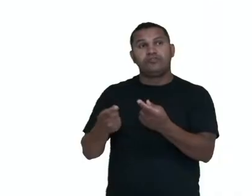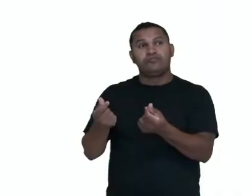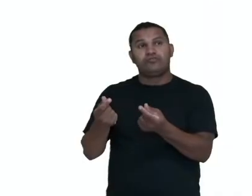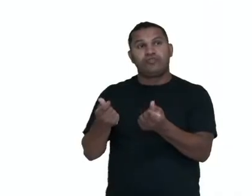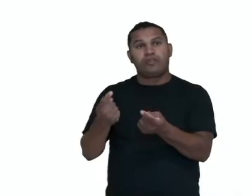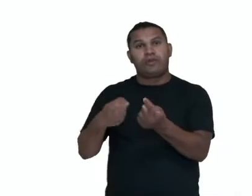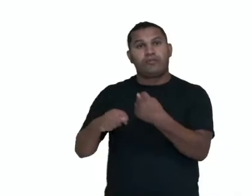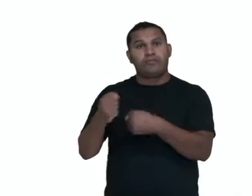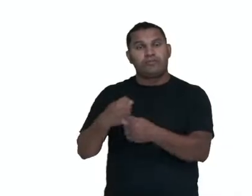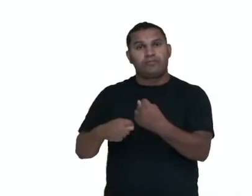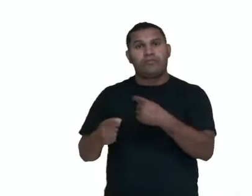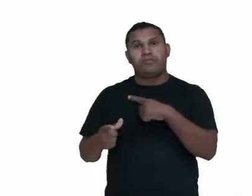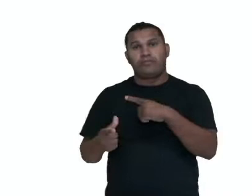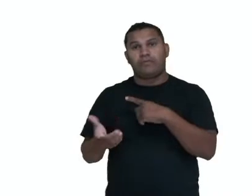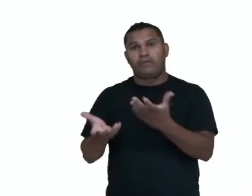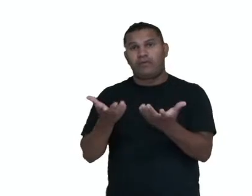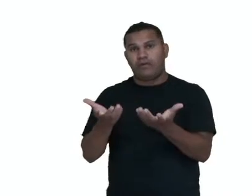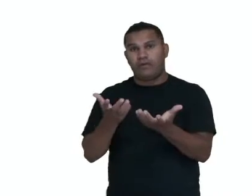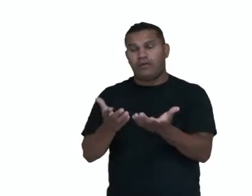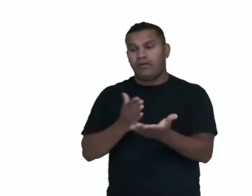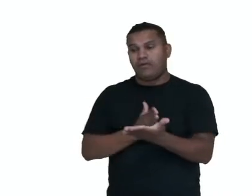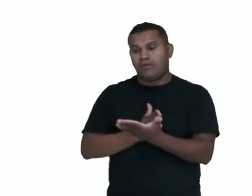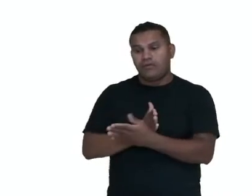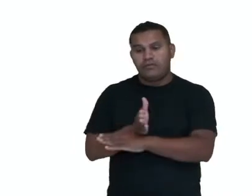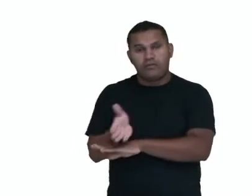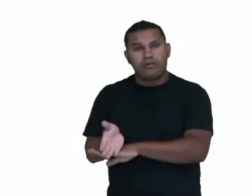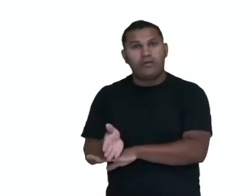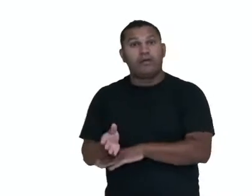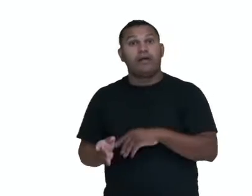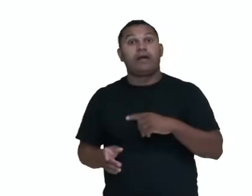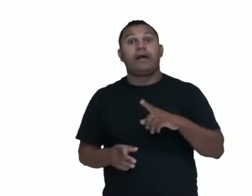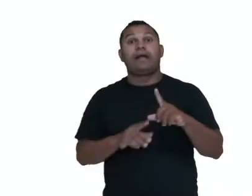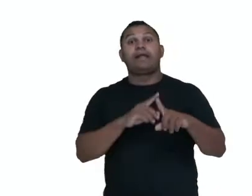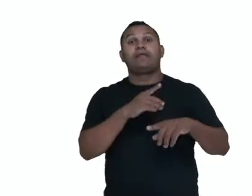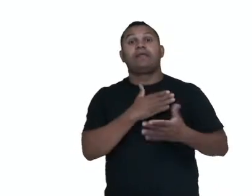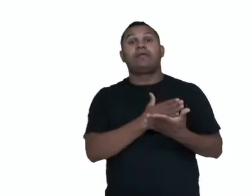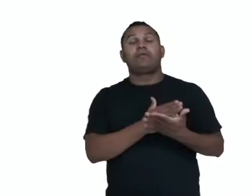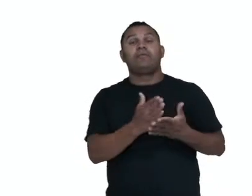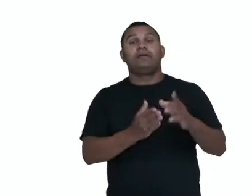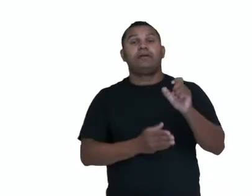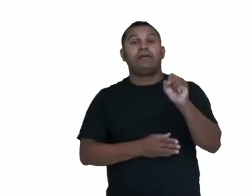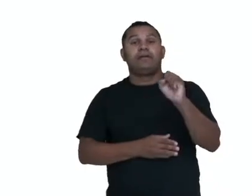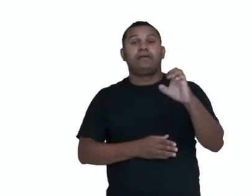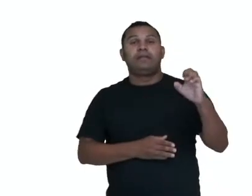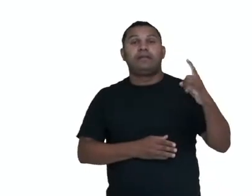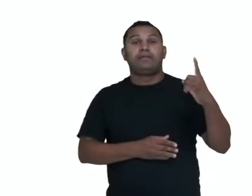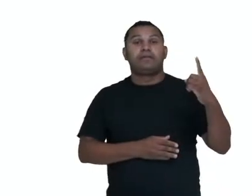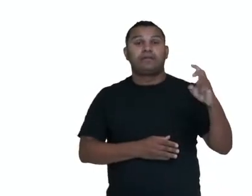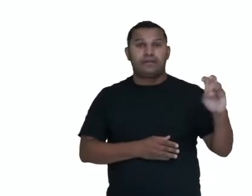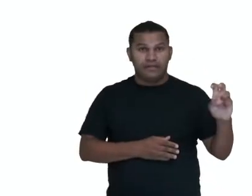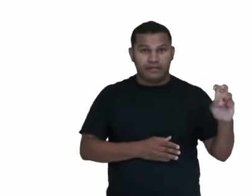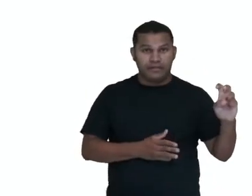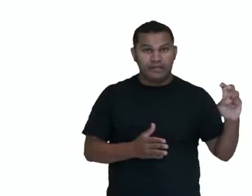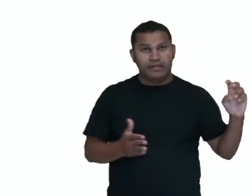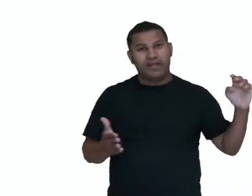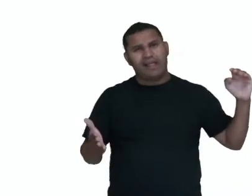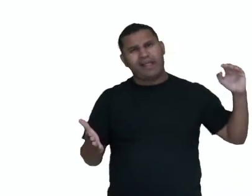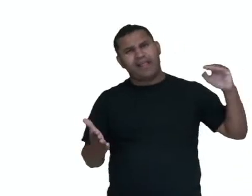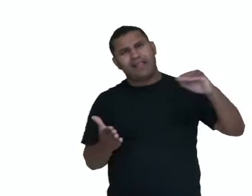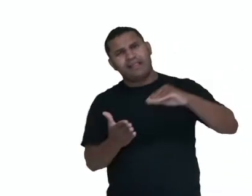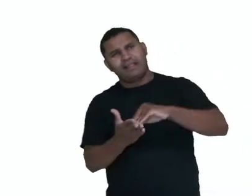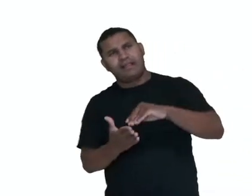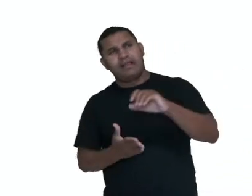A dominação colonial se inicia, portanto, no século XV e vai atingir seu auge durante o século XIX no